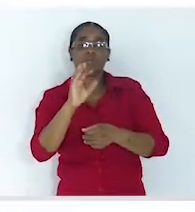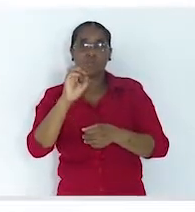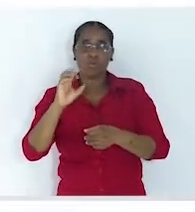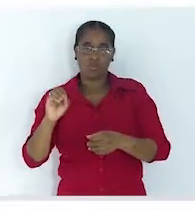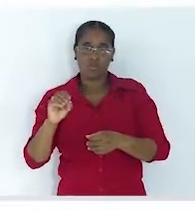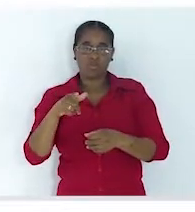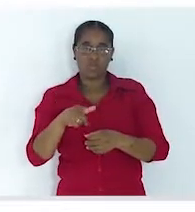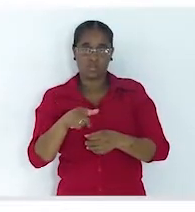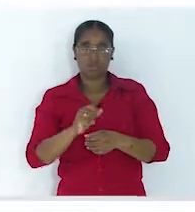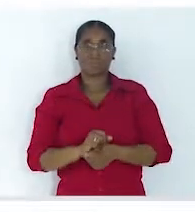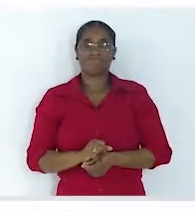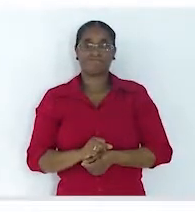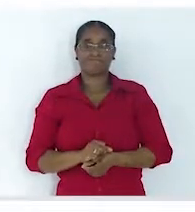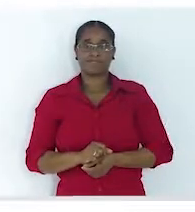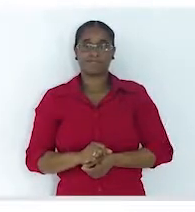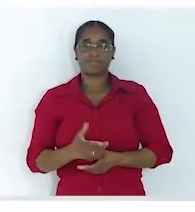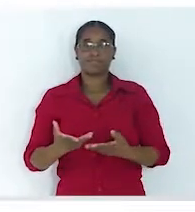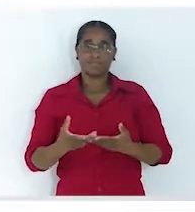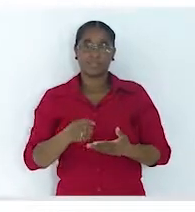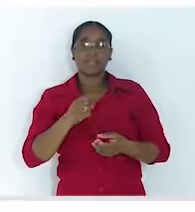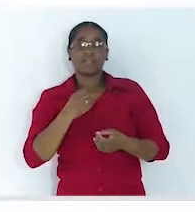Isso na classificação da ação.